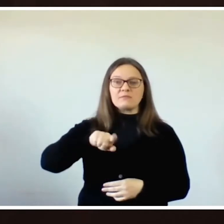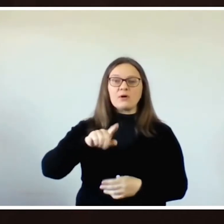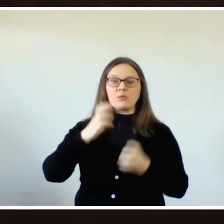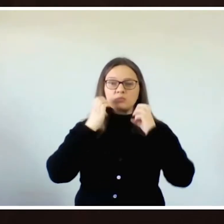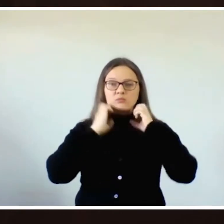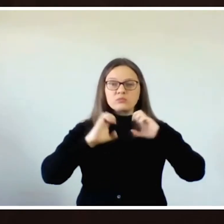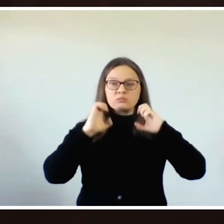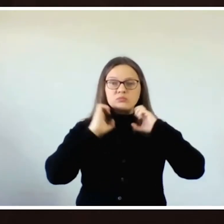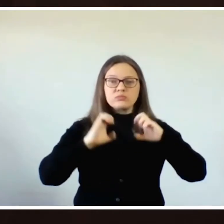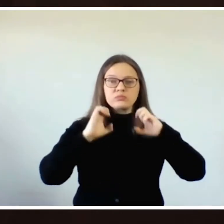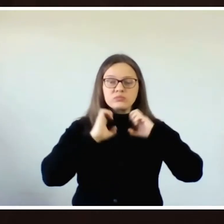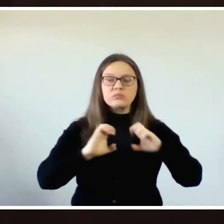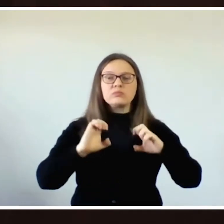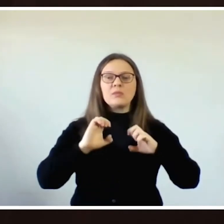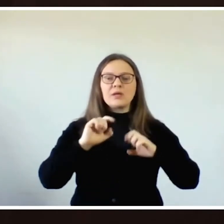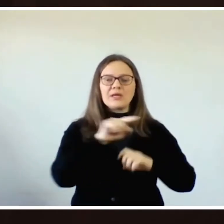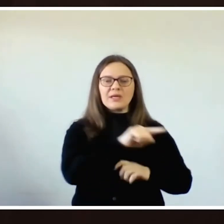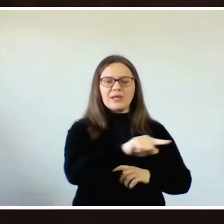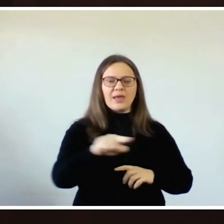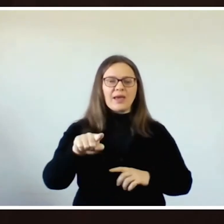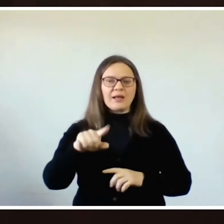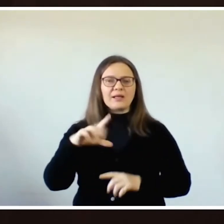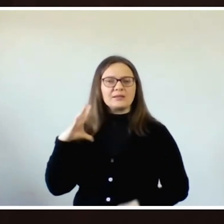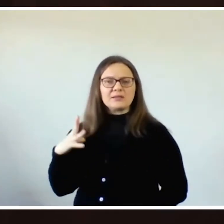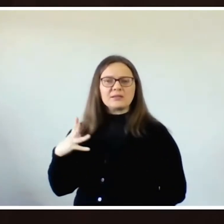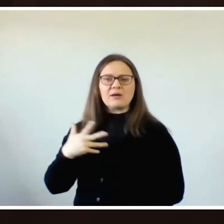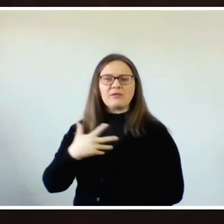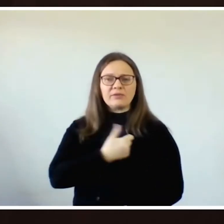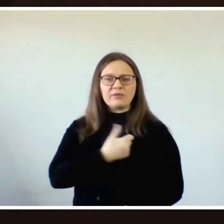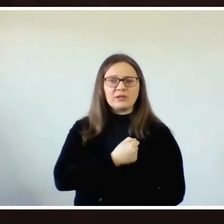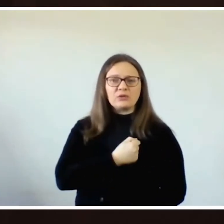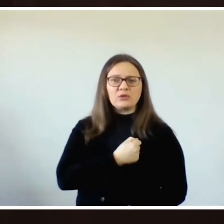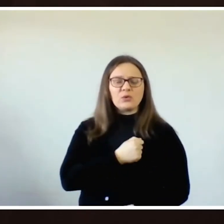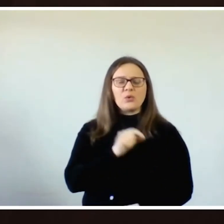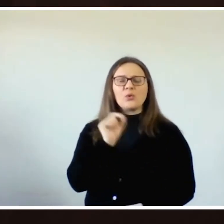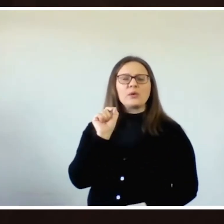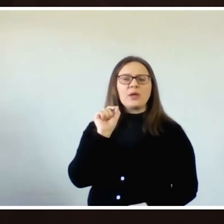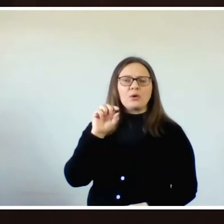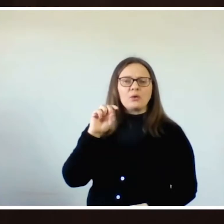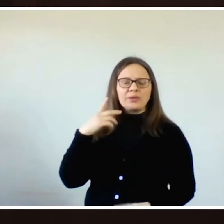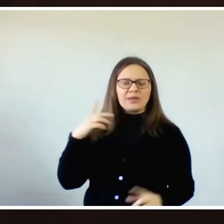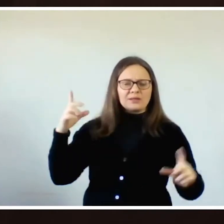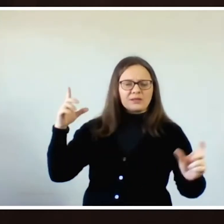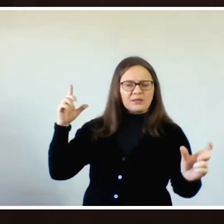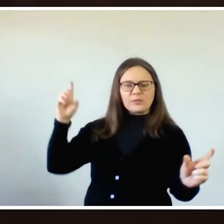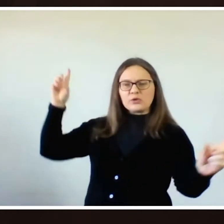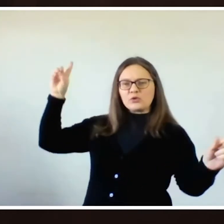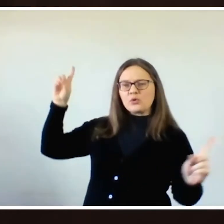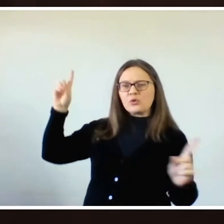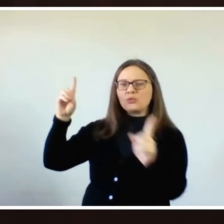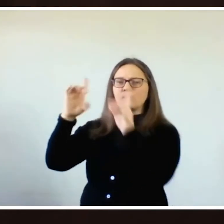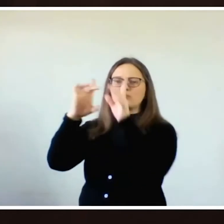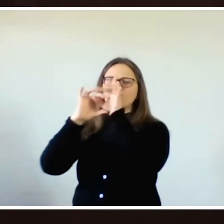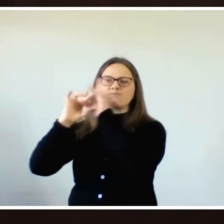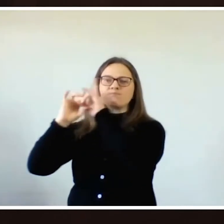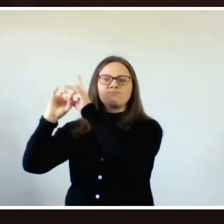estão colocando as pessoas em união orgânica com o Deus